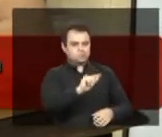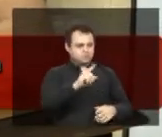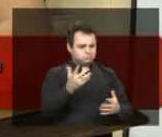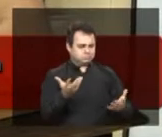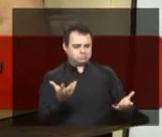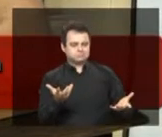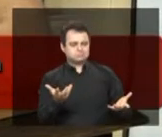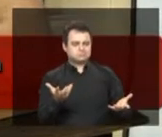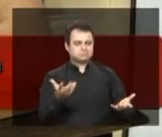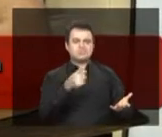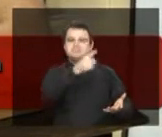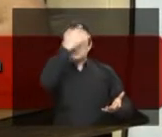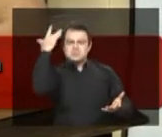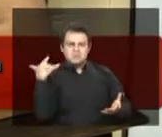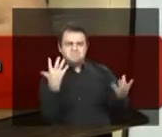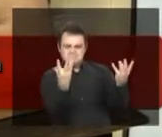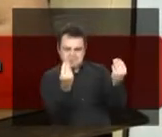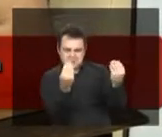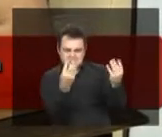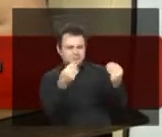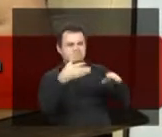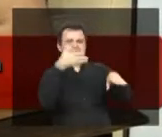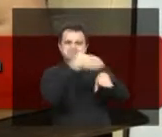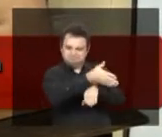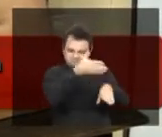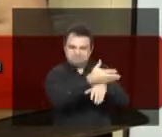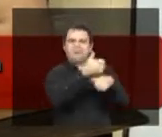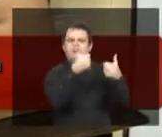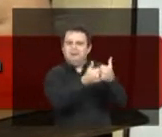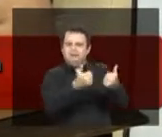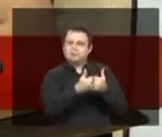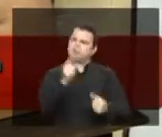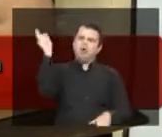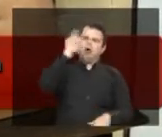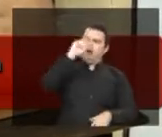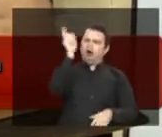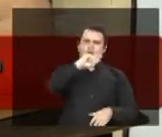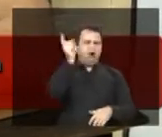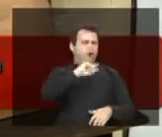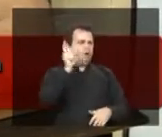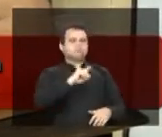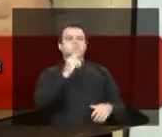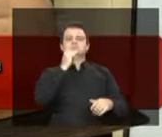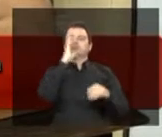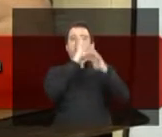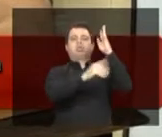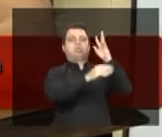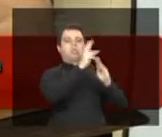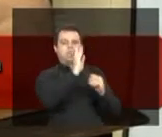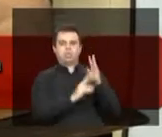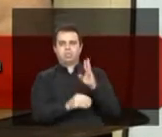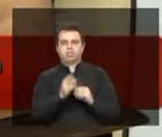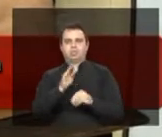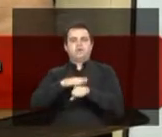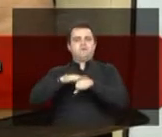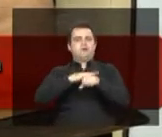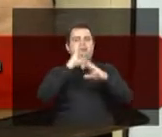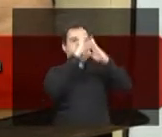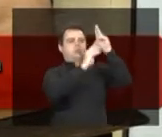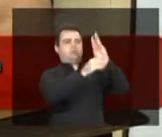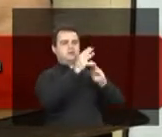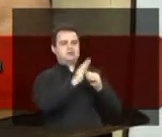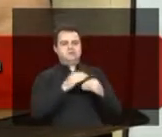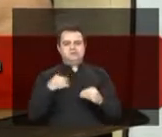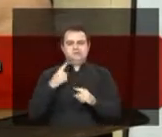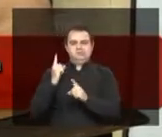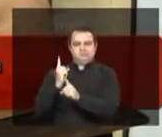caso, os usuários, né? Aí, não, aí já mudavam a conversa. Então, a partir dali, a gente